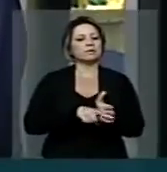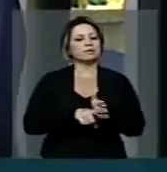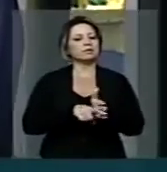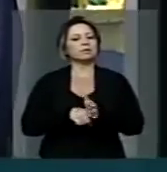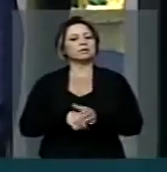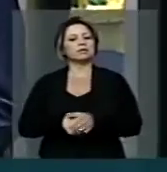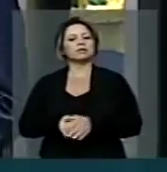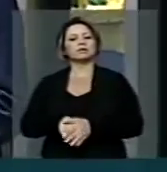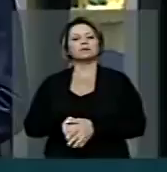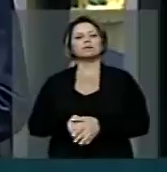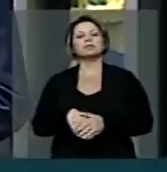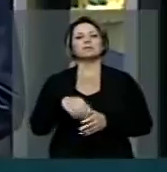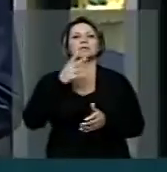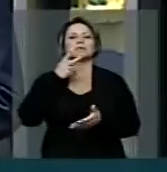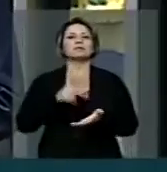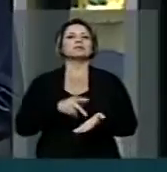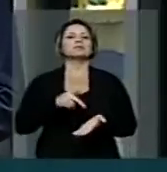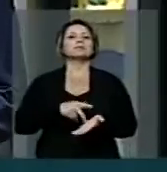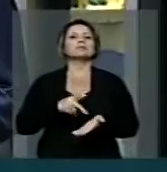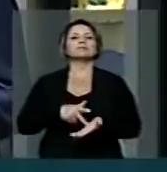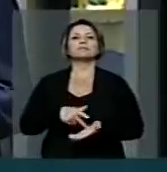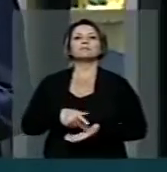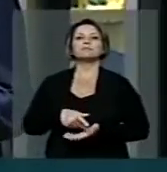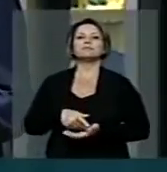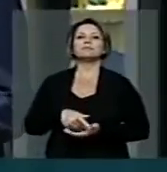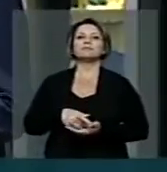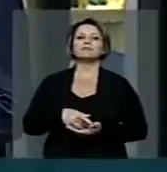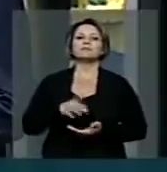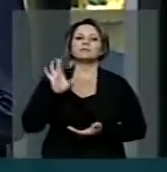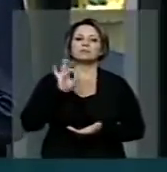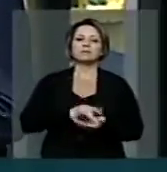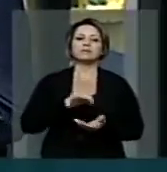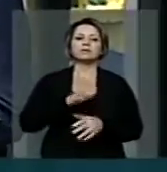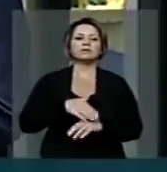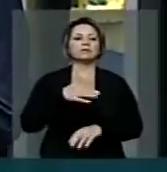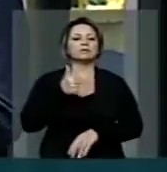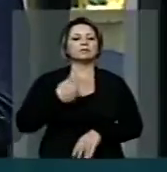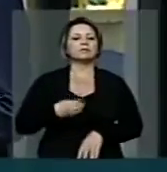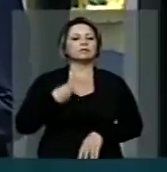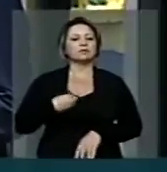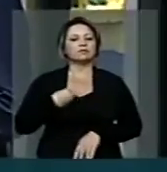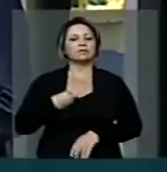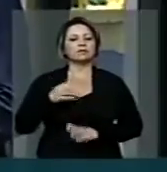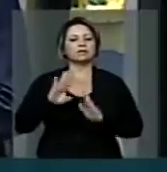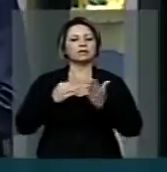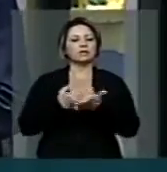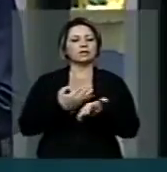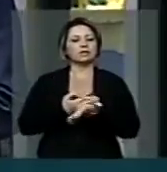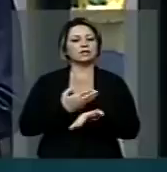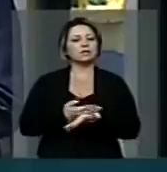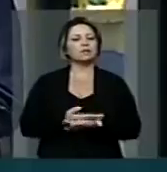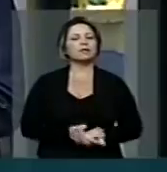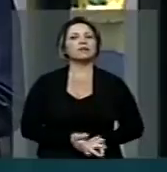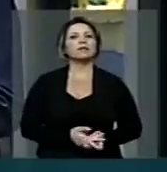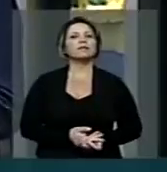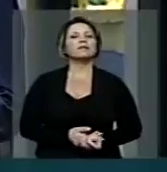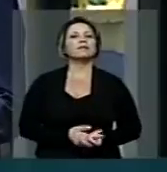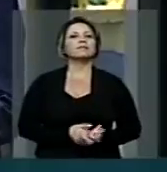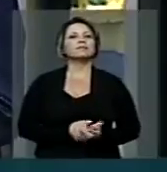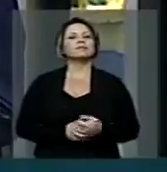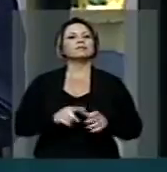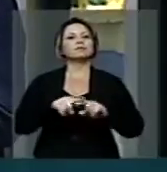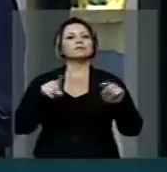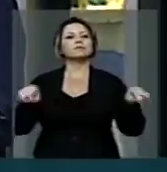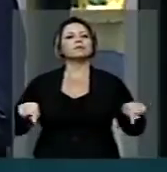para que possam realmente ter condições dignas como escolas de qualidade, com